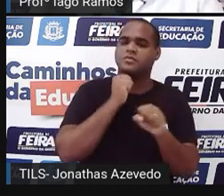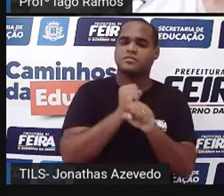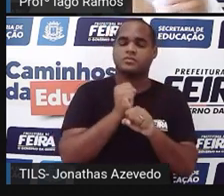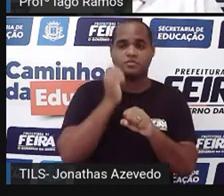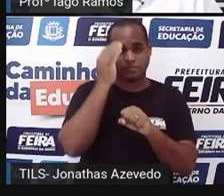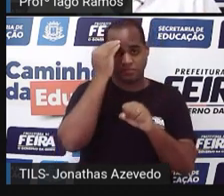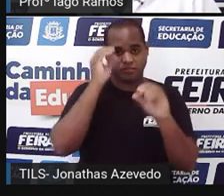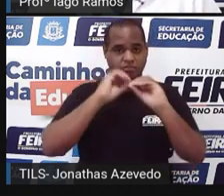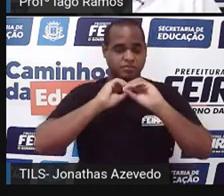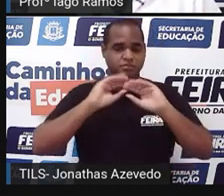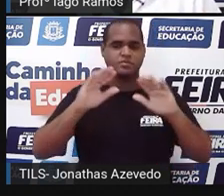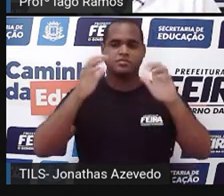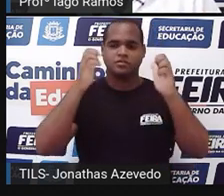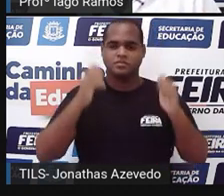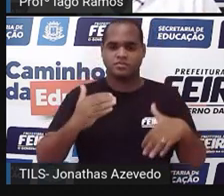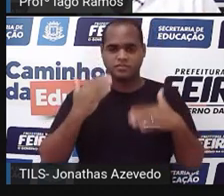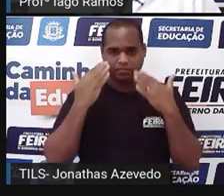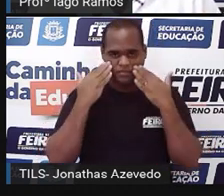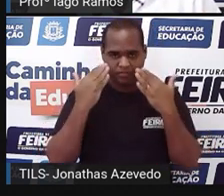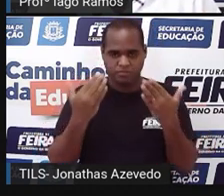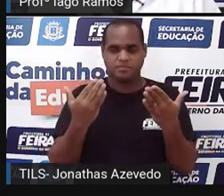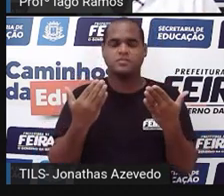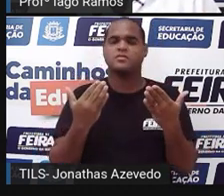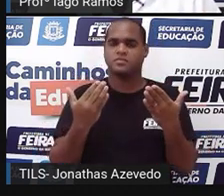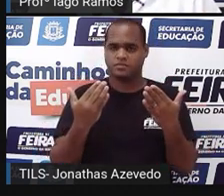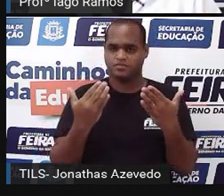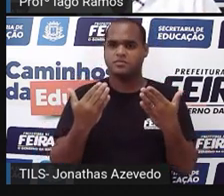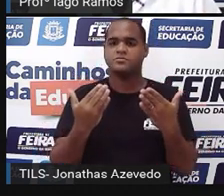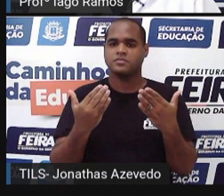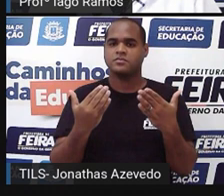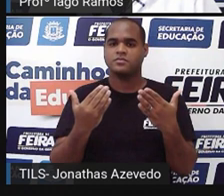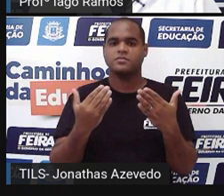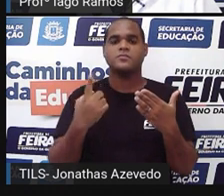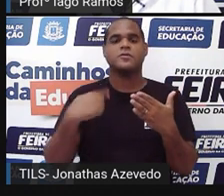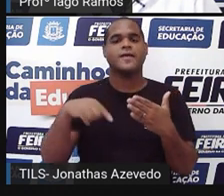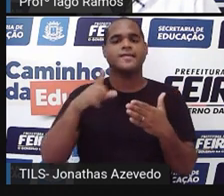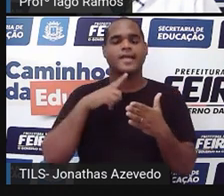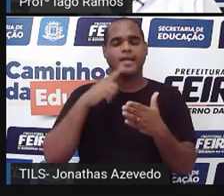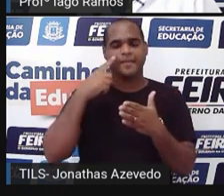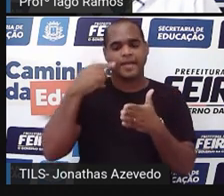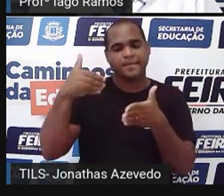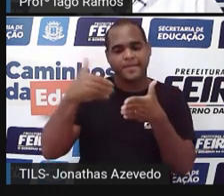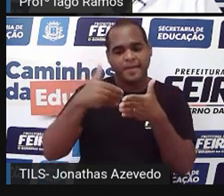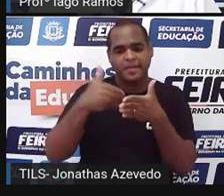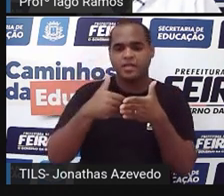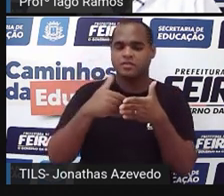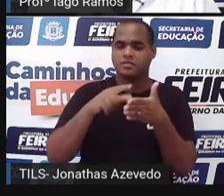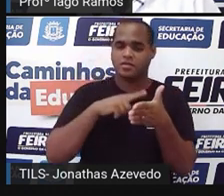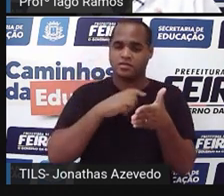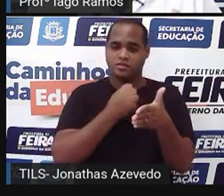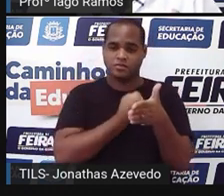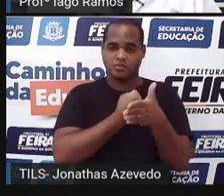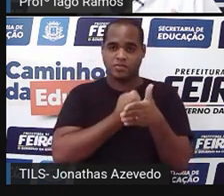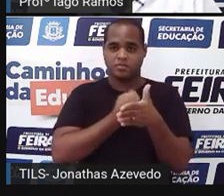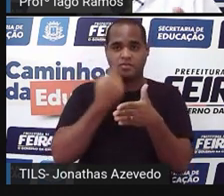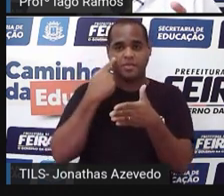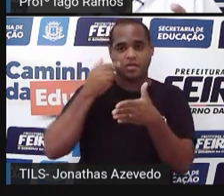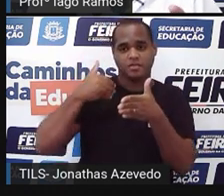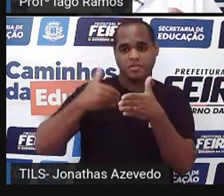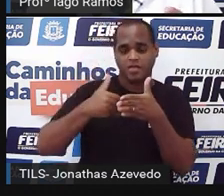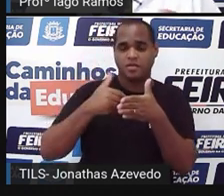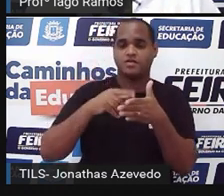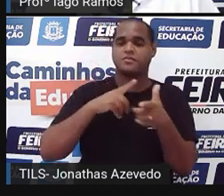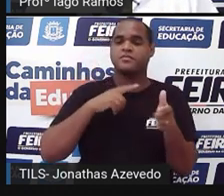Claro que não aparece assim né a gente faz uma aproximação esse número está se aproximando